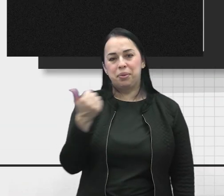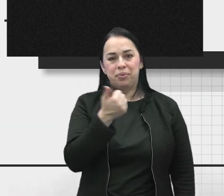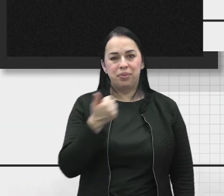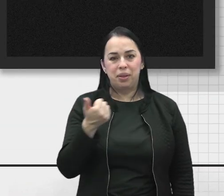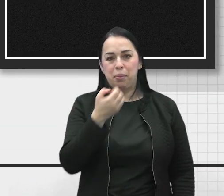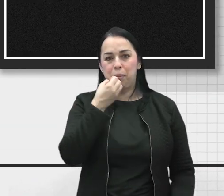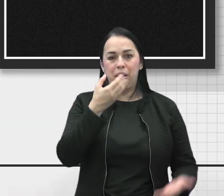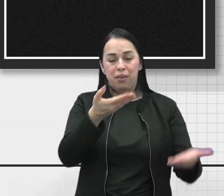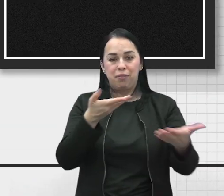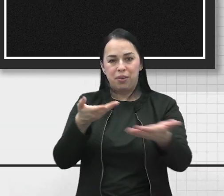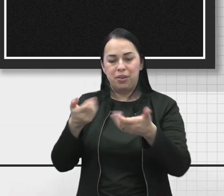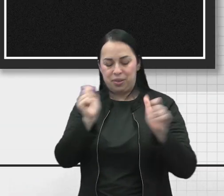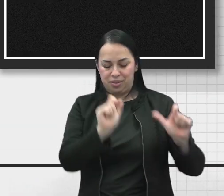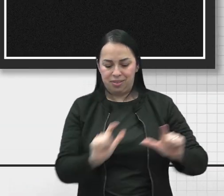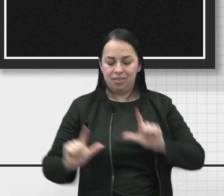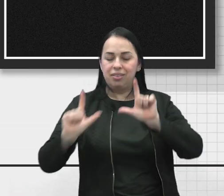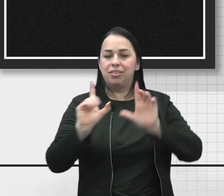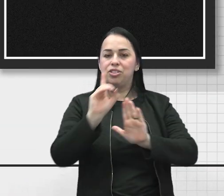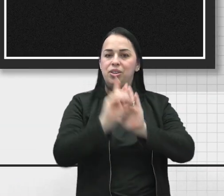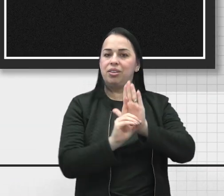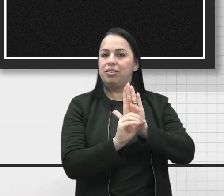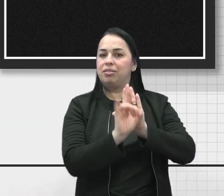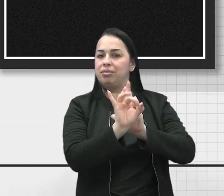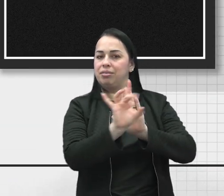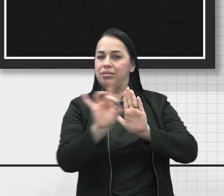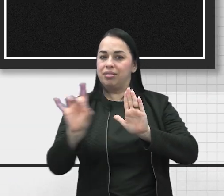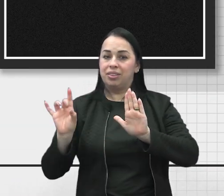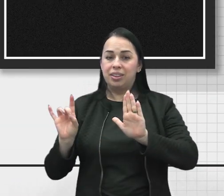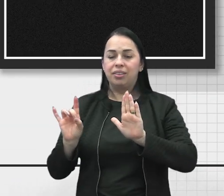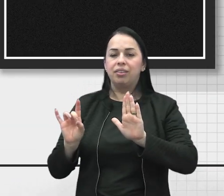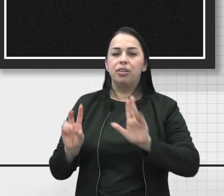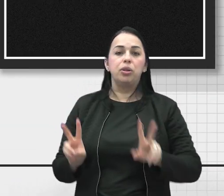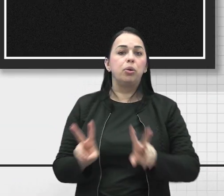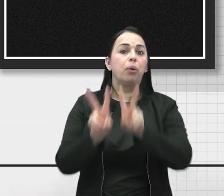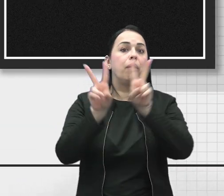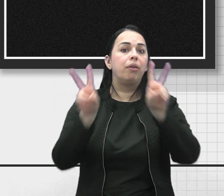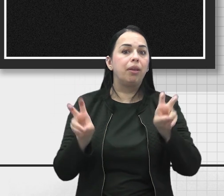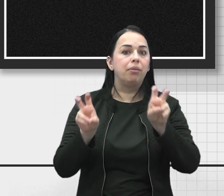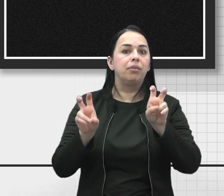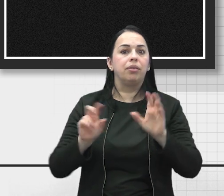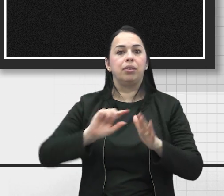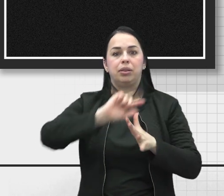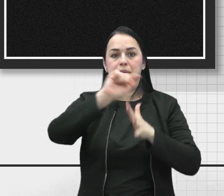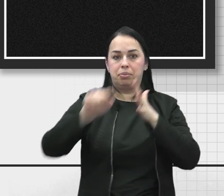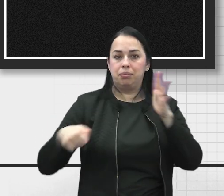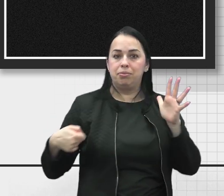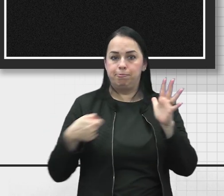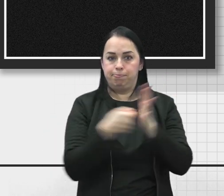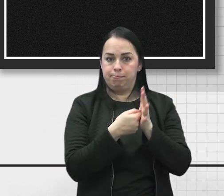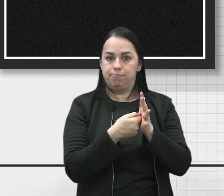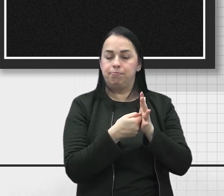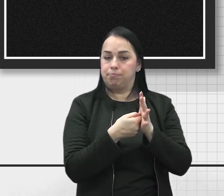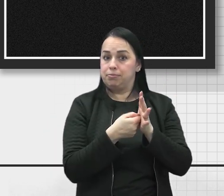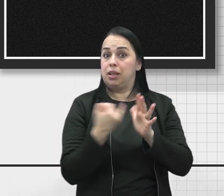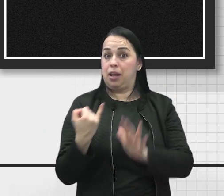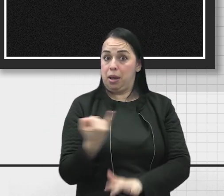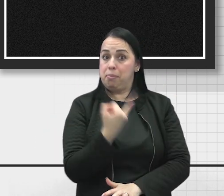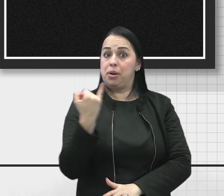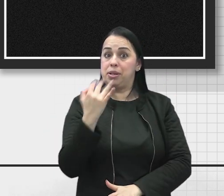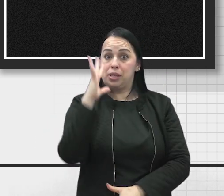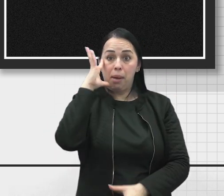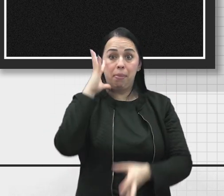Olá, tudo bem com você? Seja bem-vindo ao Seu Direito. E quando o assunto é o Código de Defesa do Consumidor,